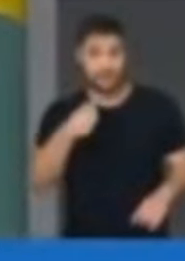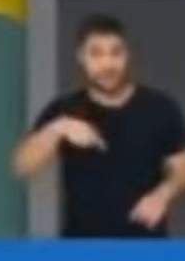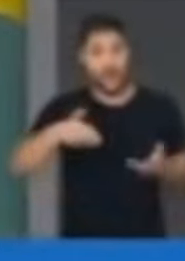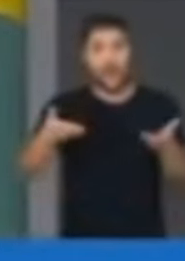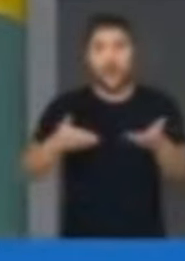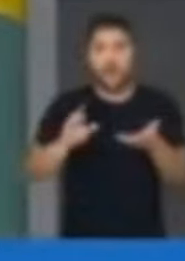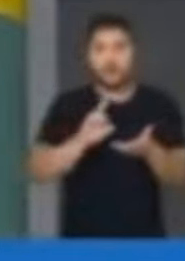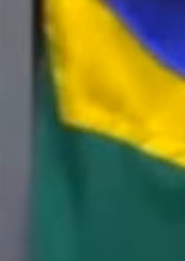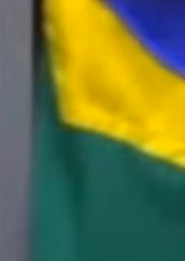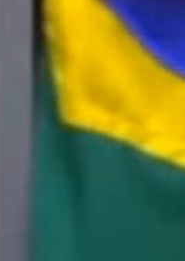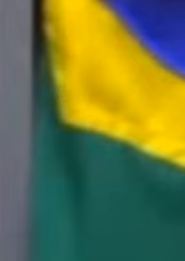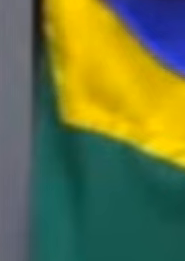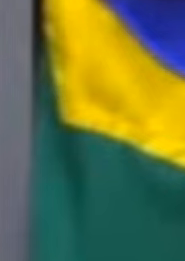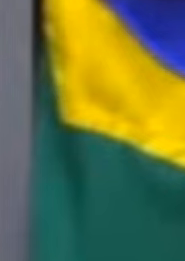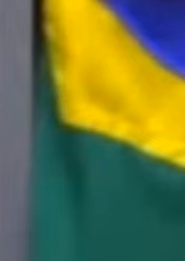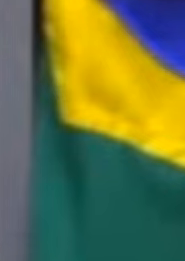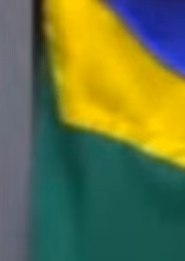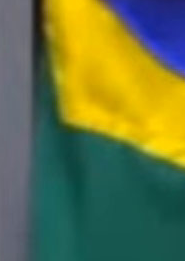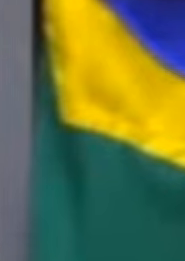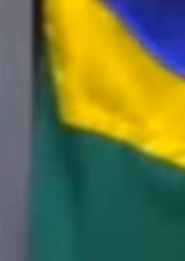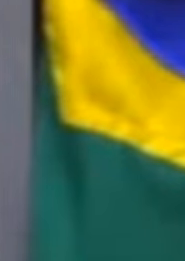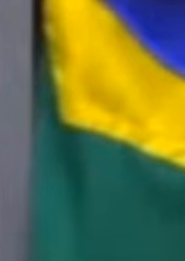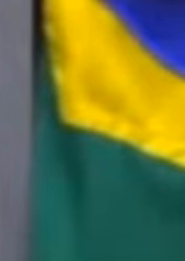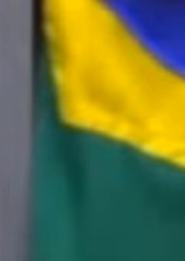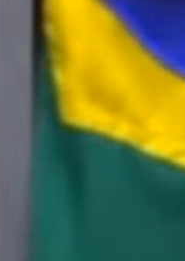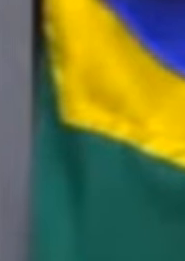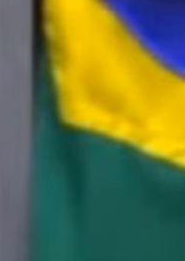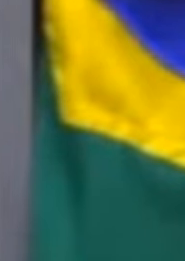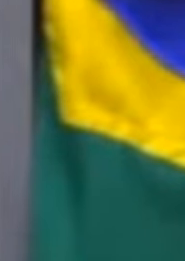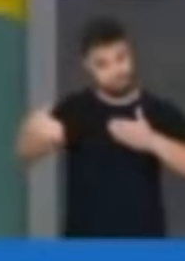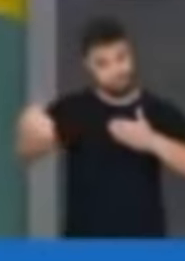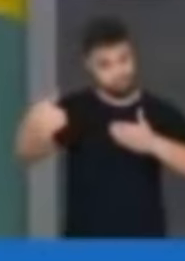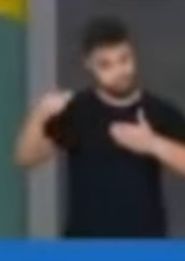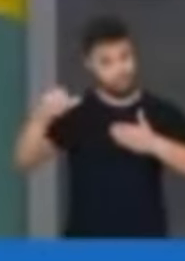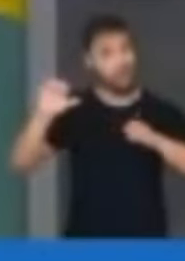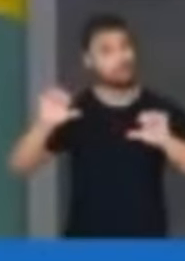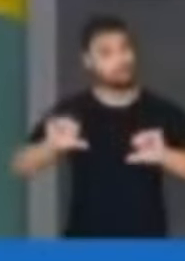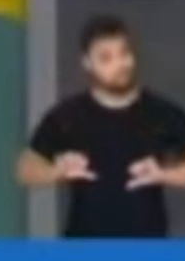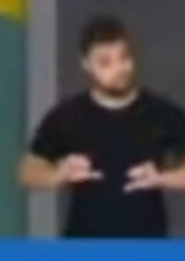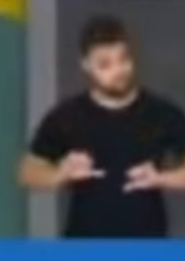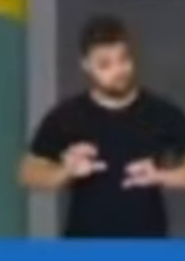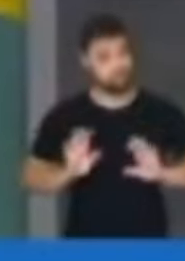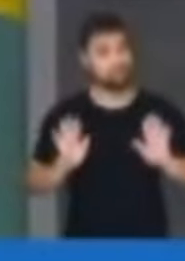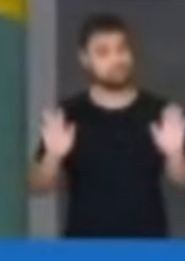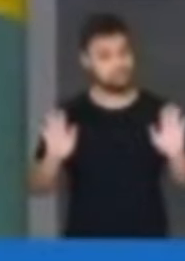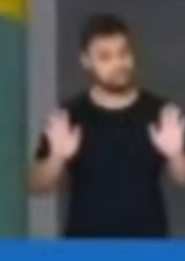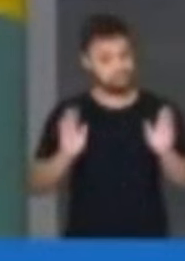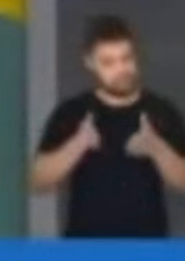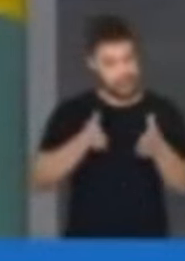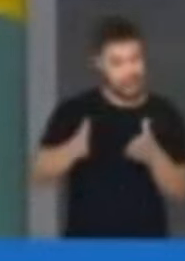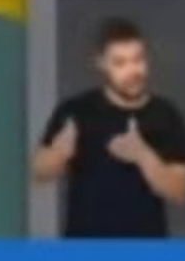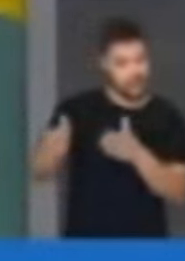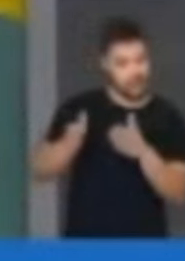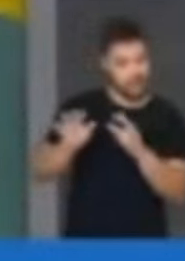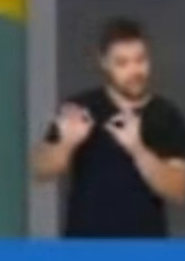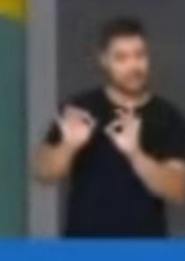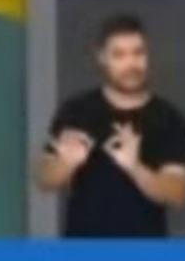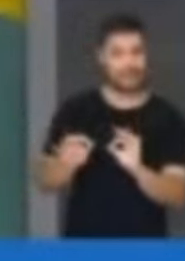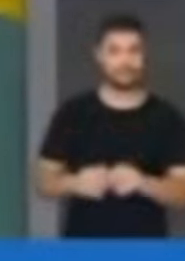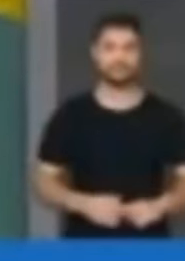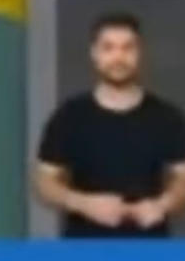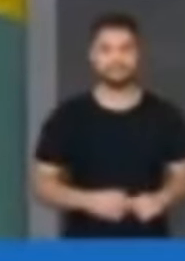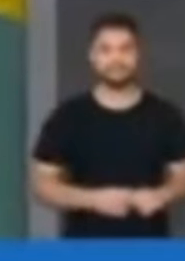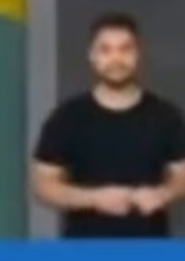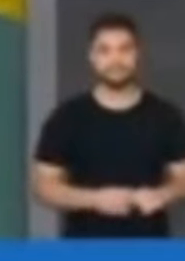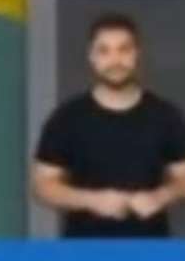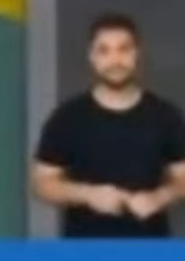é dia 26 de junho. Vai dar merda. Tá no caminho certinho.